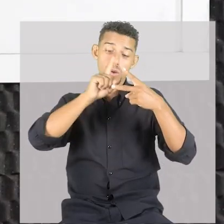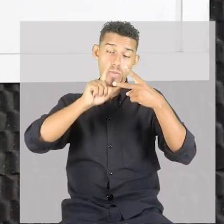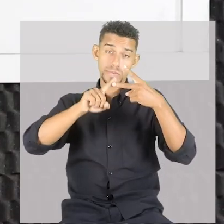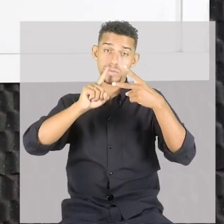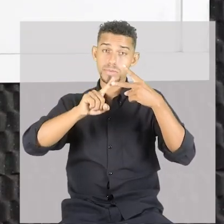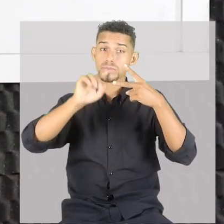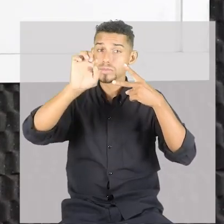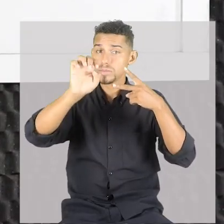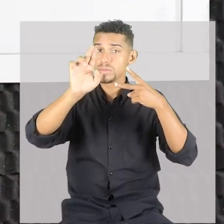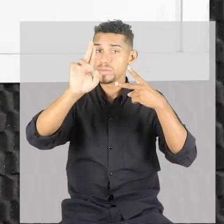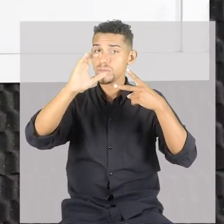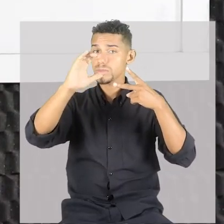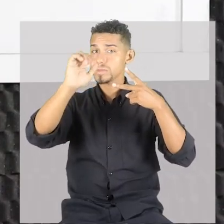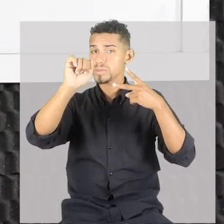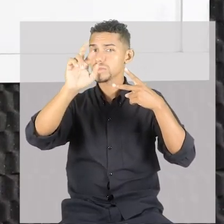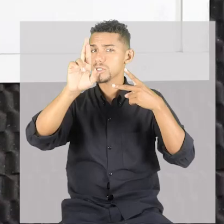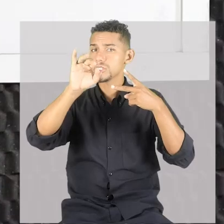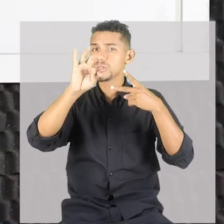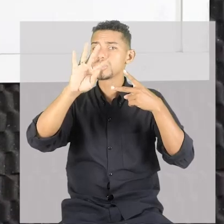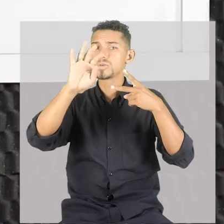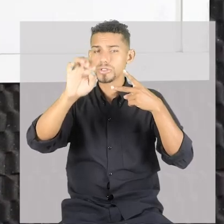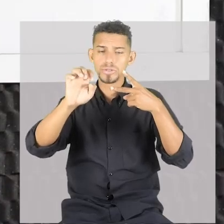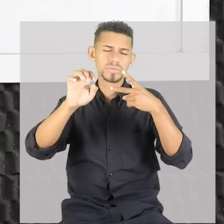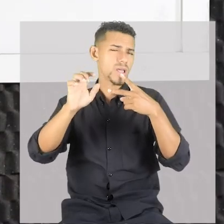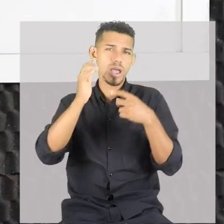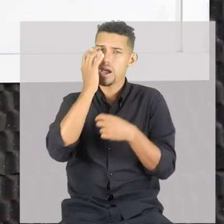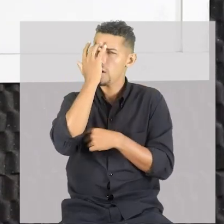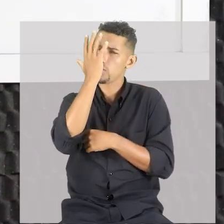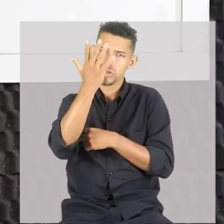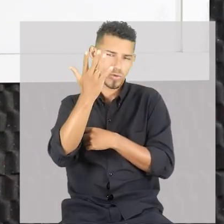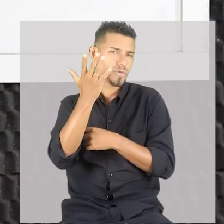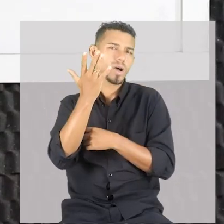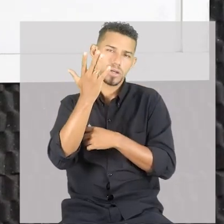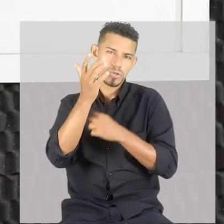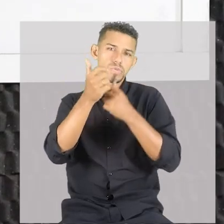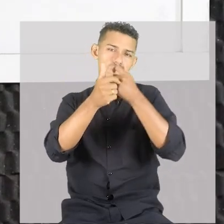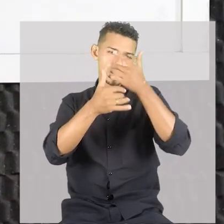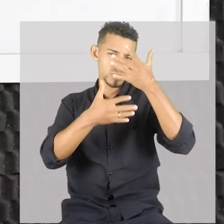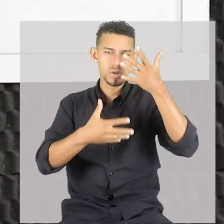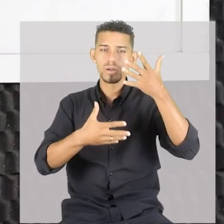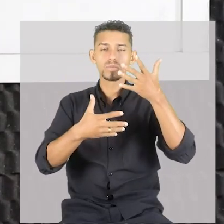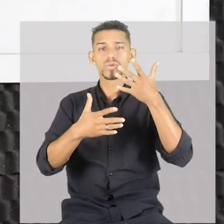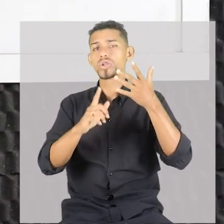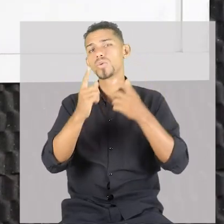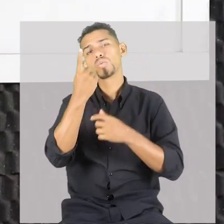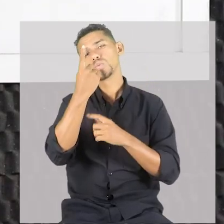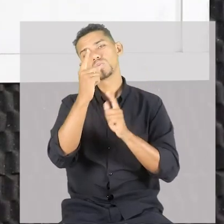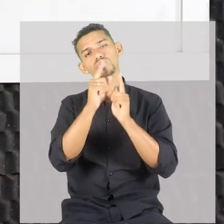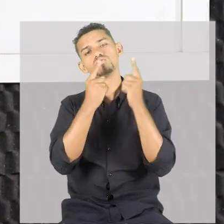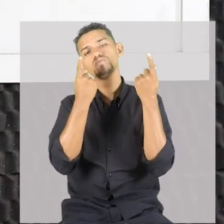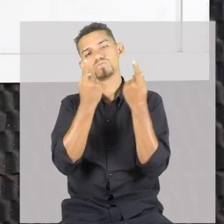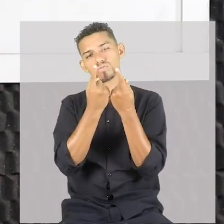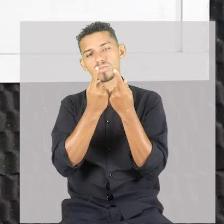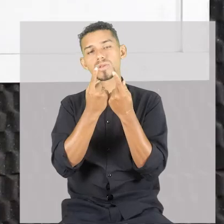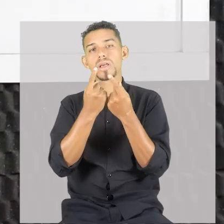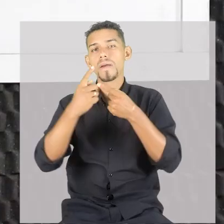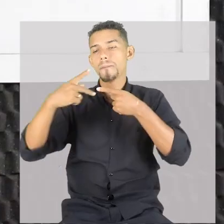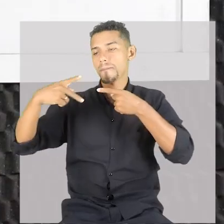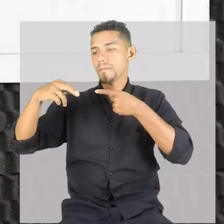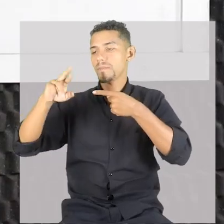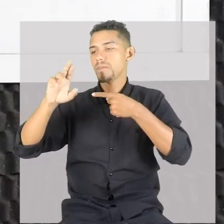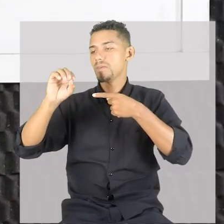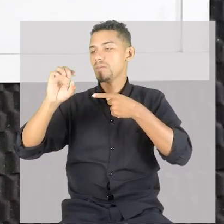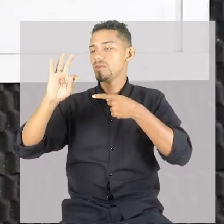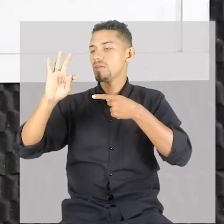de eucarionte. E é muito fácil você fazer essa classificação porque a gente só tem um grupo que é procarionte,